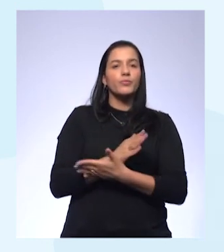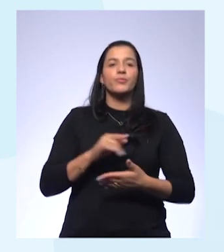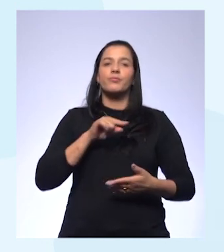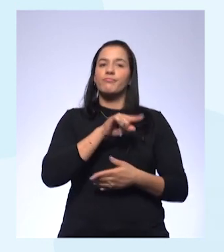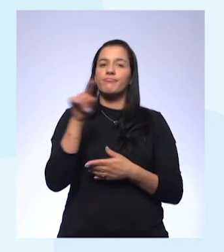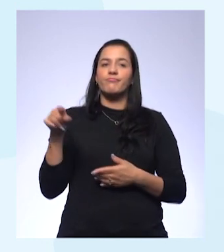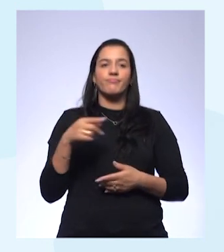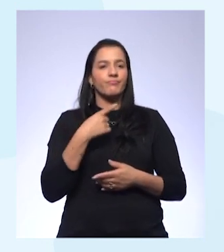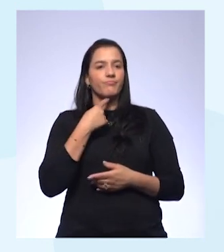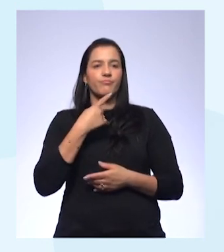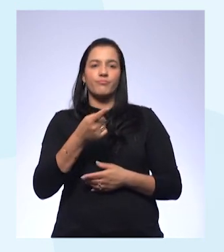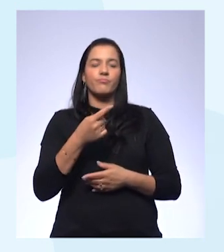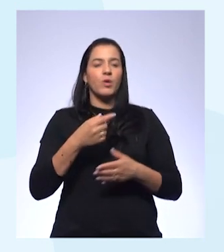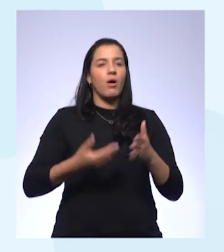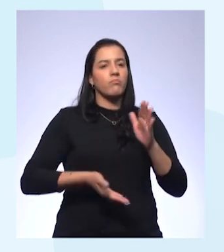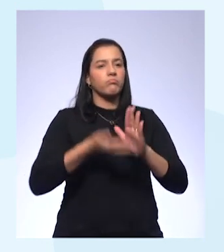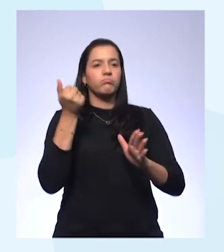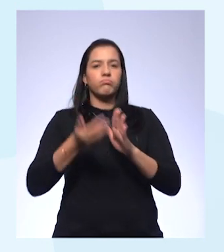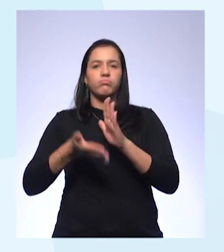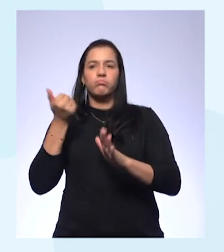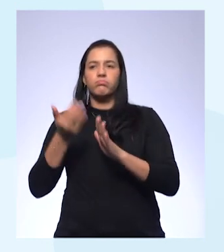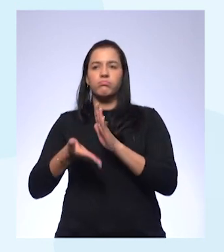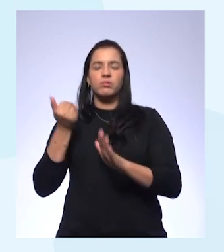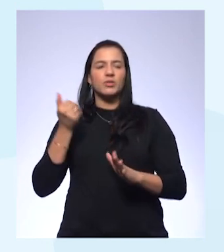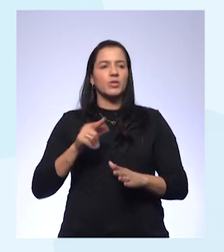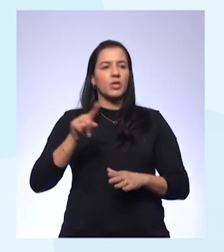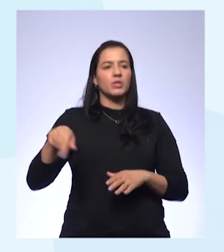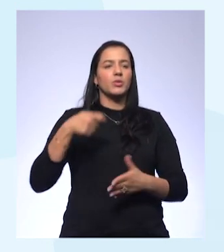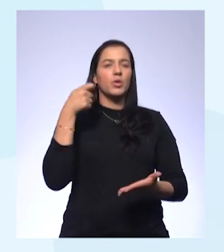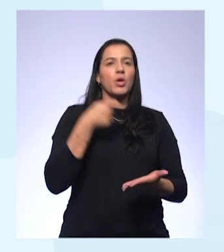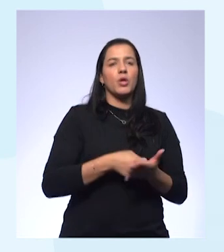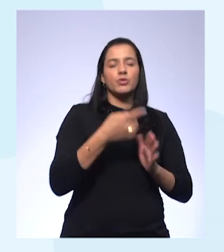parlamentares e também de cidadãos, né? Quando fala